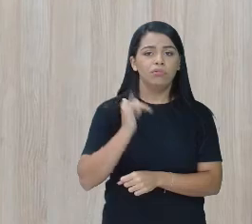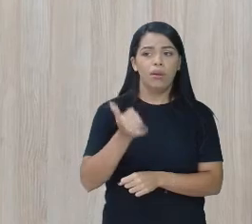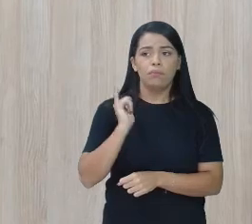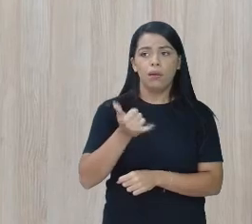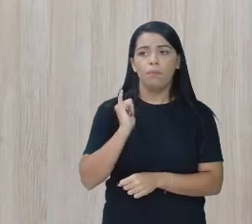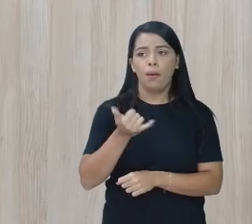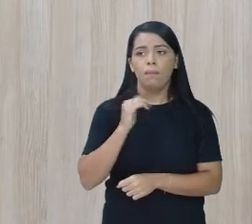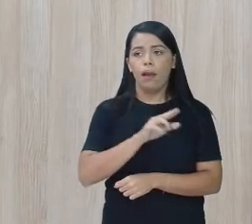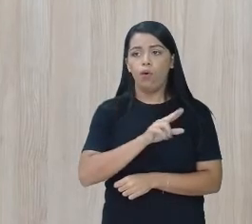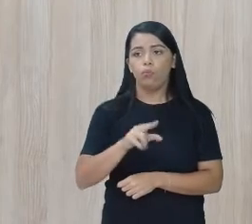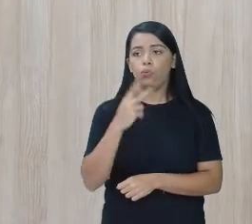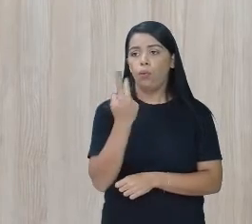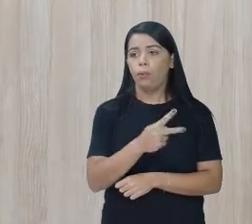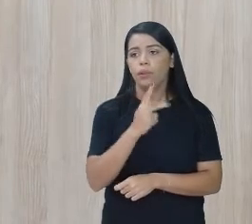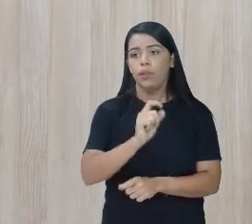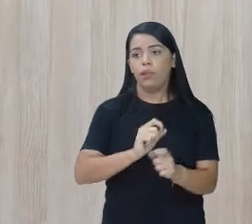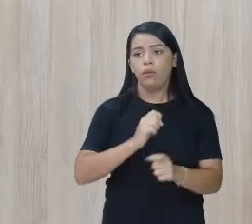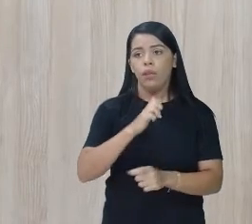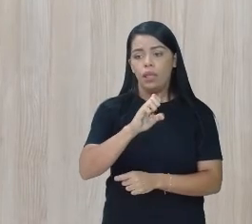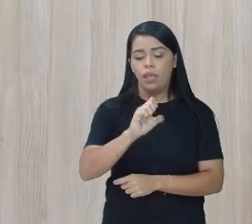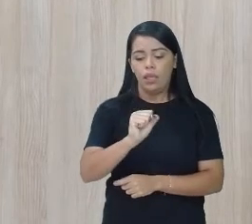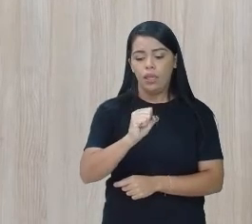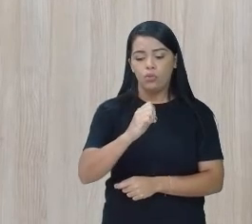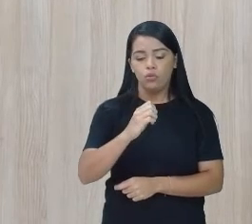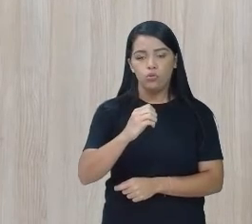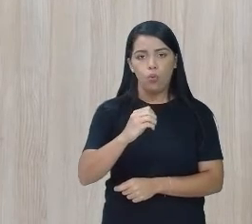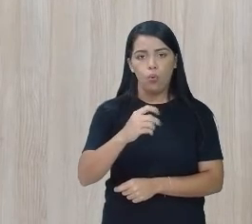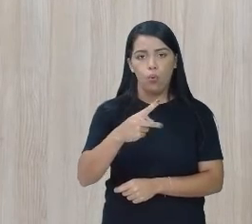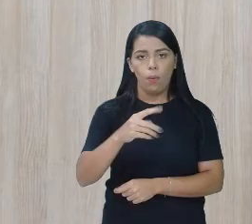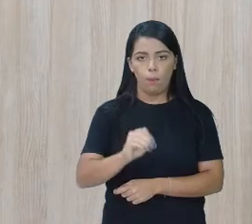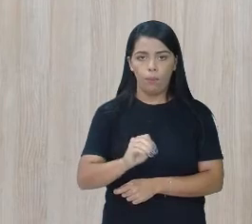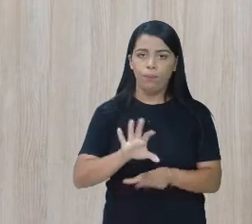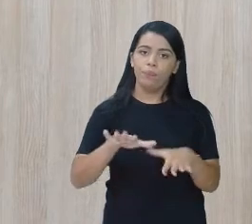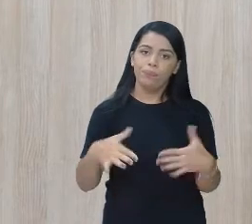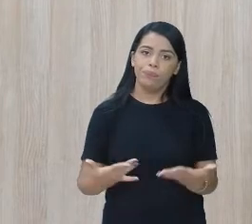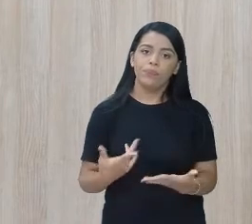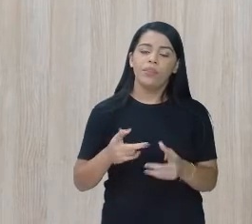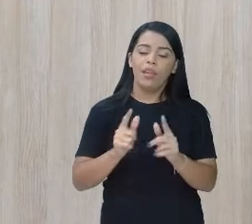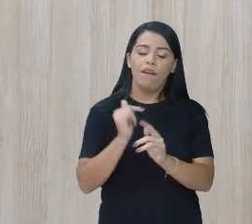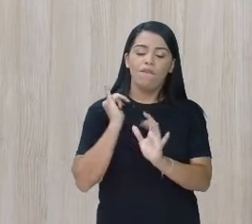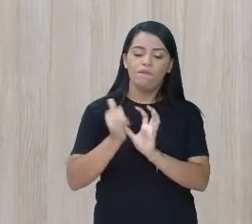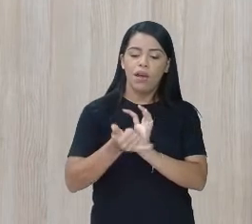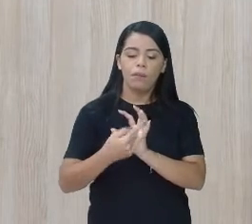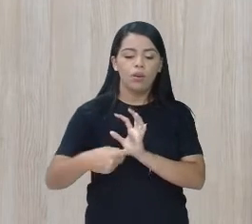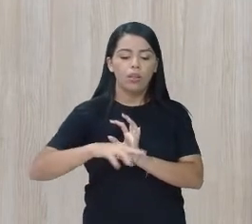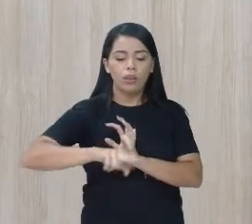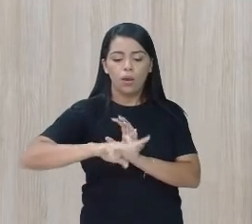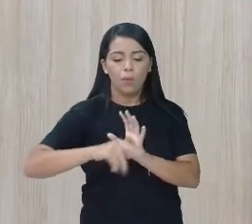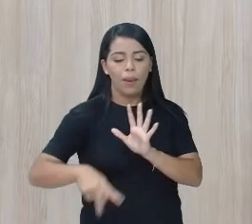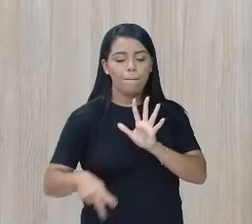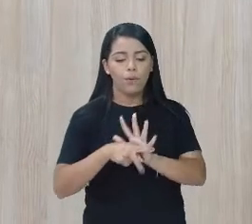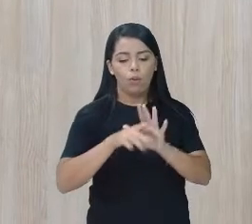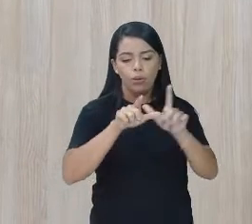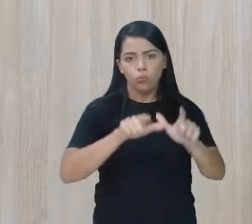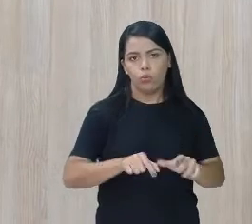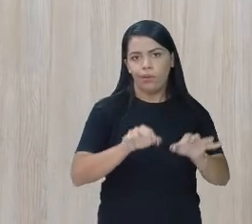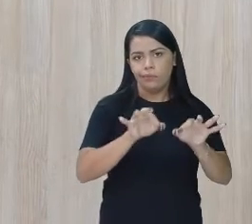gente percebe, as fábulas elas não são pertencentes a um local só em específico. Elas